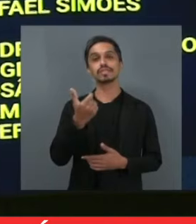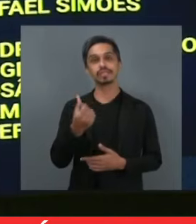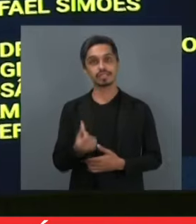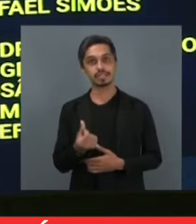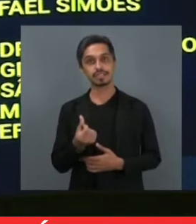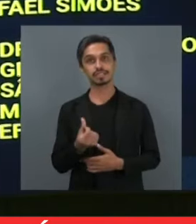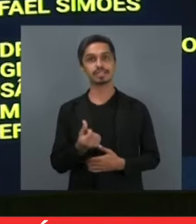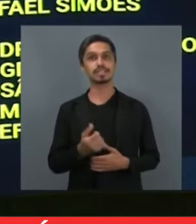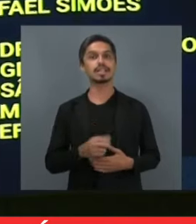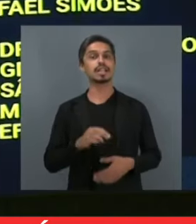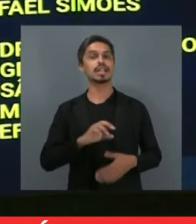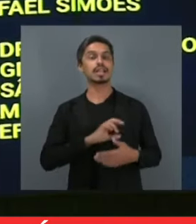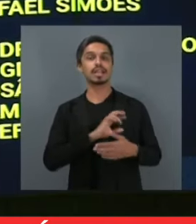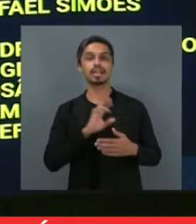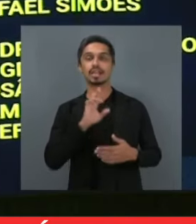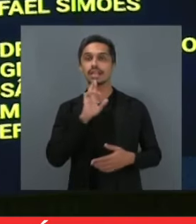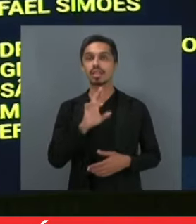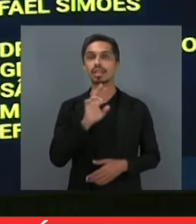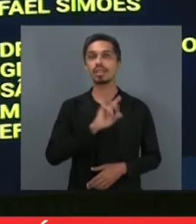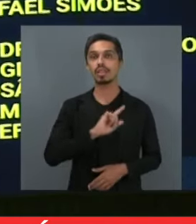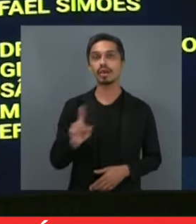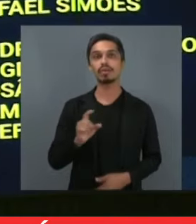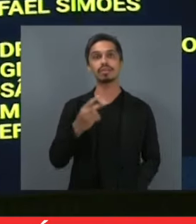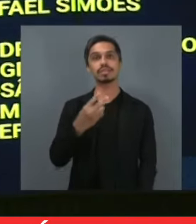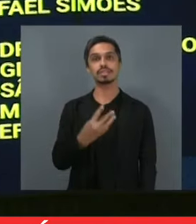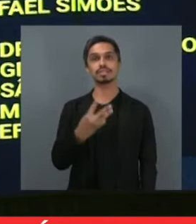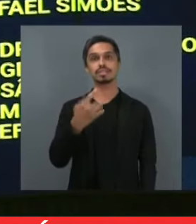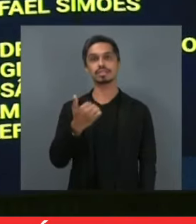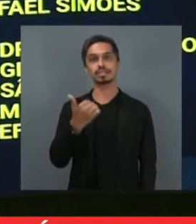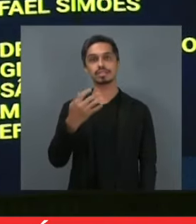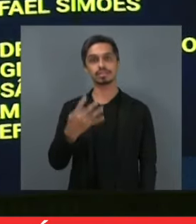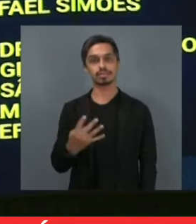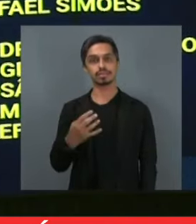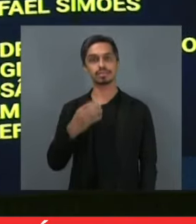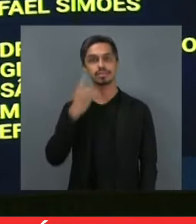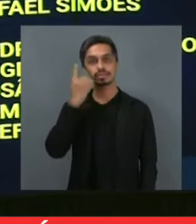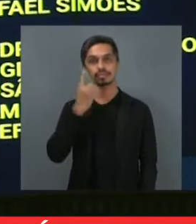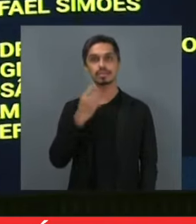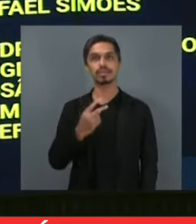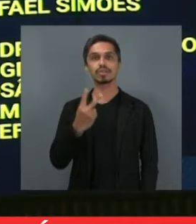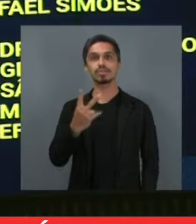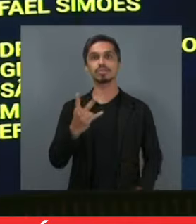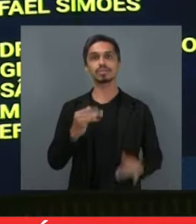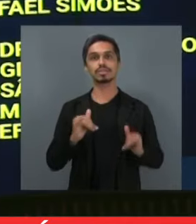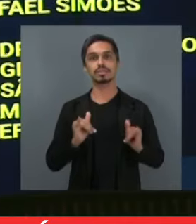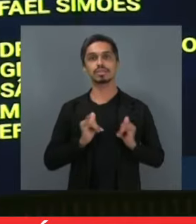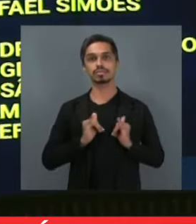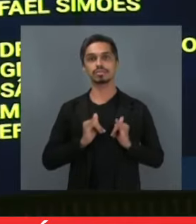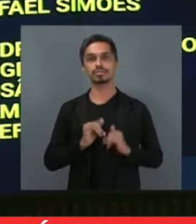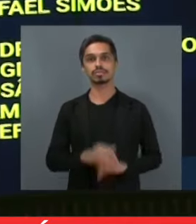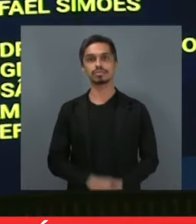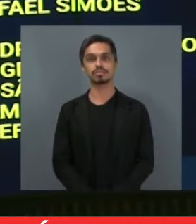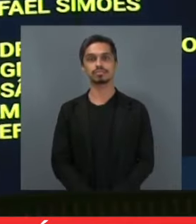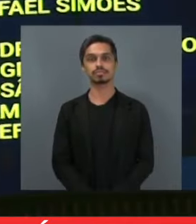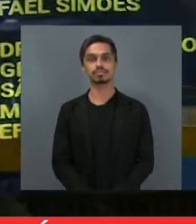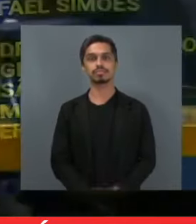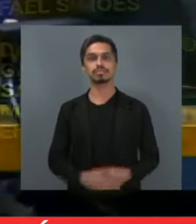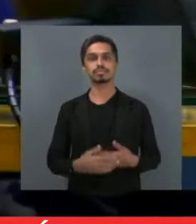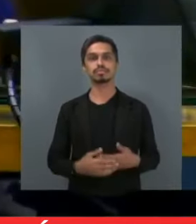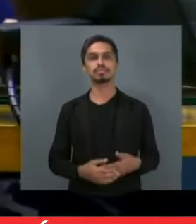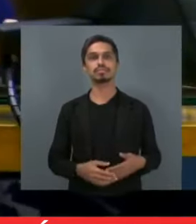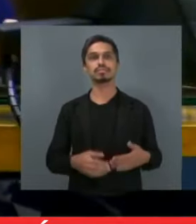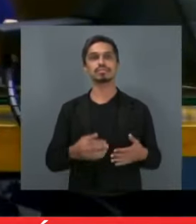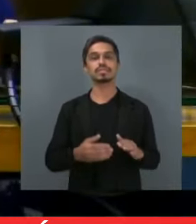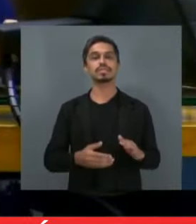um saldo né Eh deu um o raio x preciso do tamanho da base governista